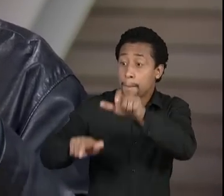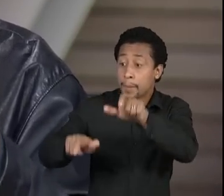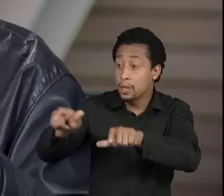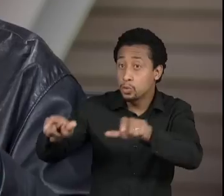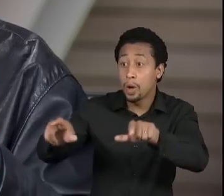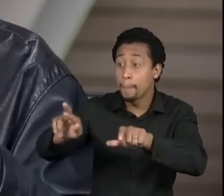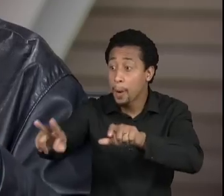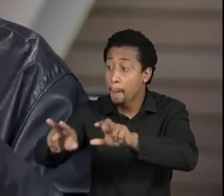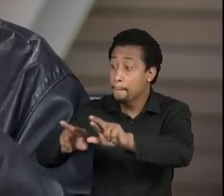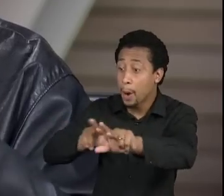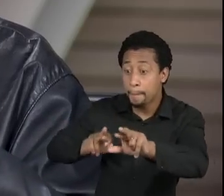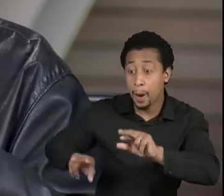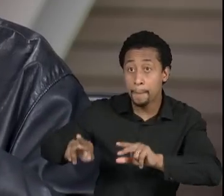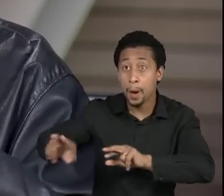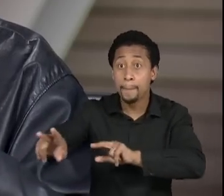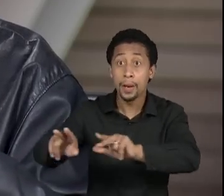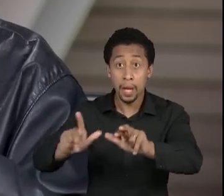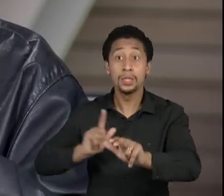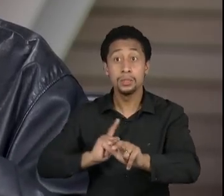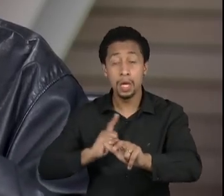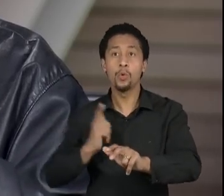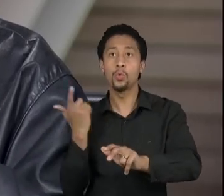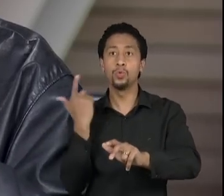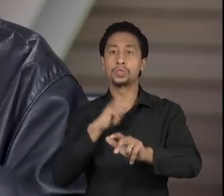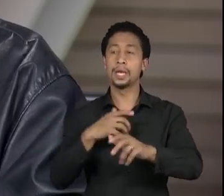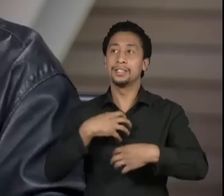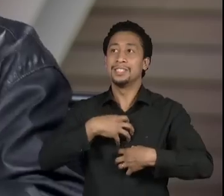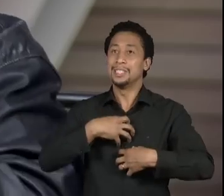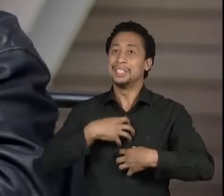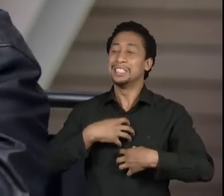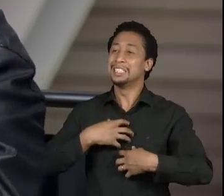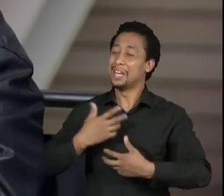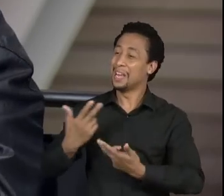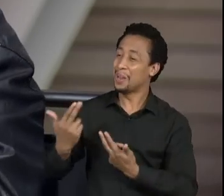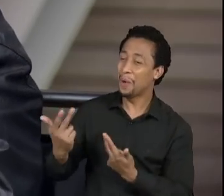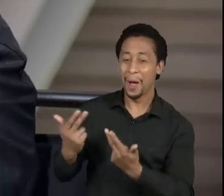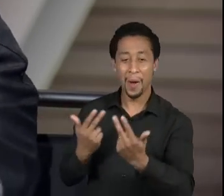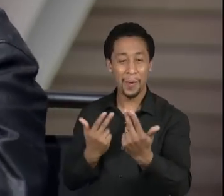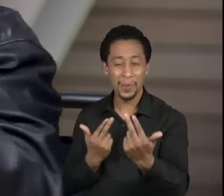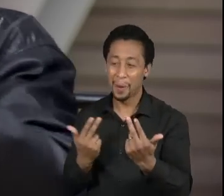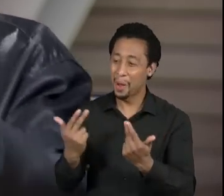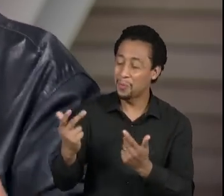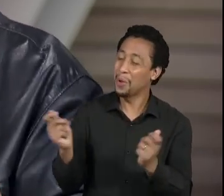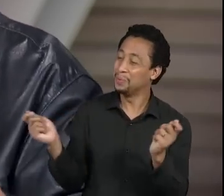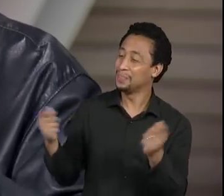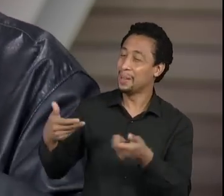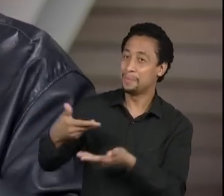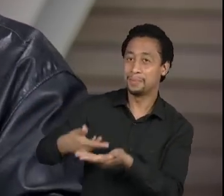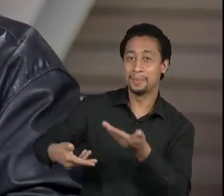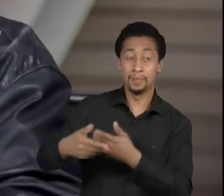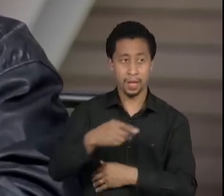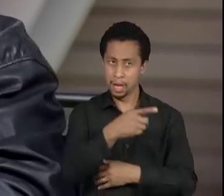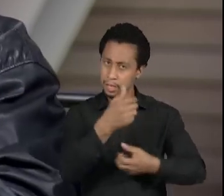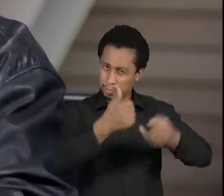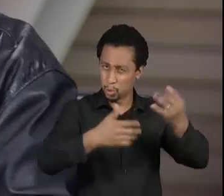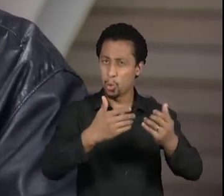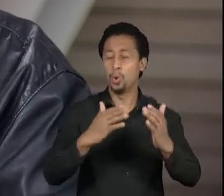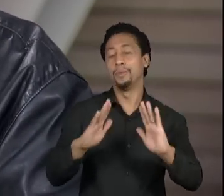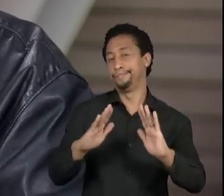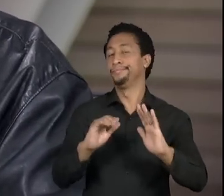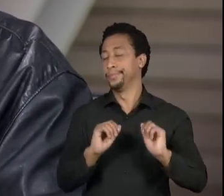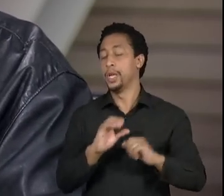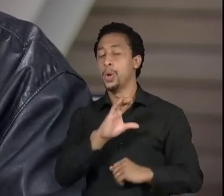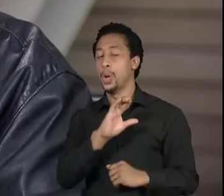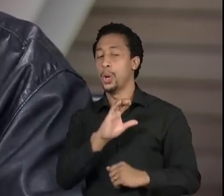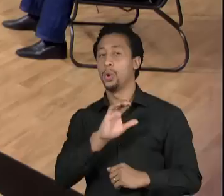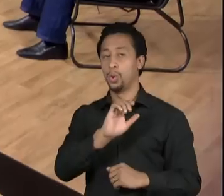existente no mundo atual. Quer dizer, a família, de alguma maneira, pela sua inserção no clube, na igreja, ela faz uma triagem